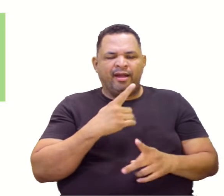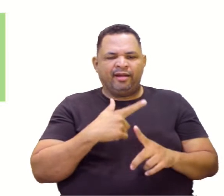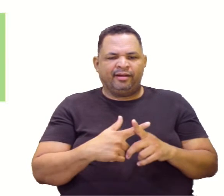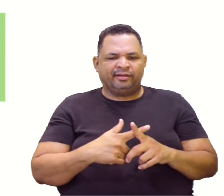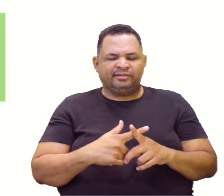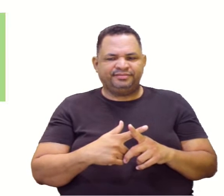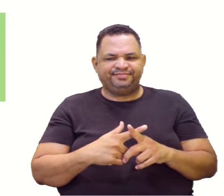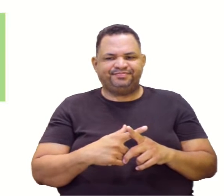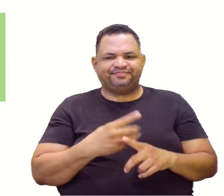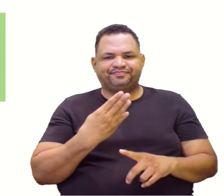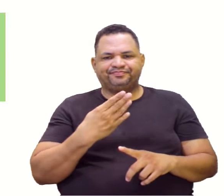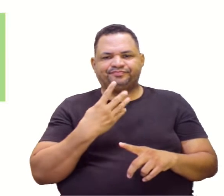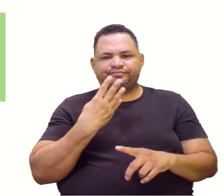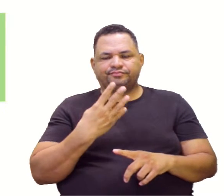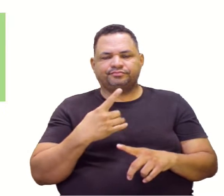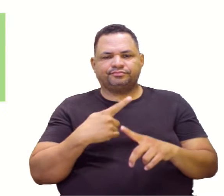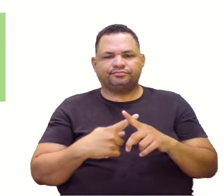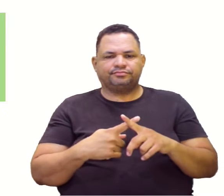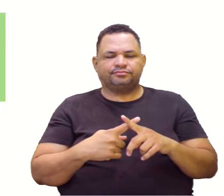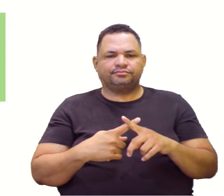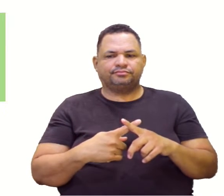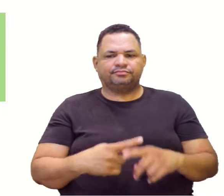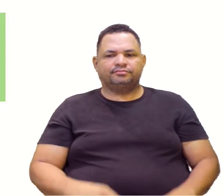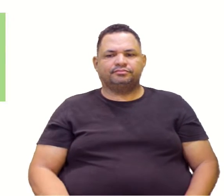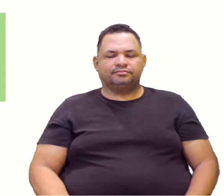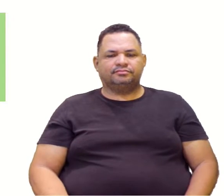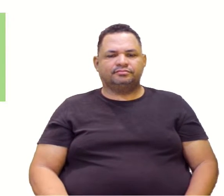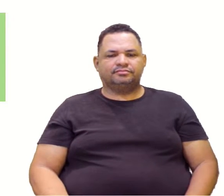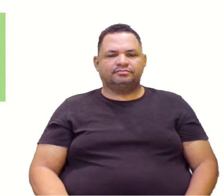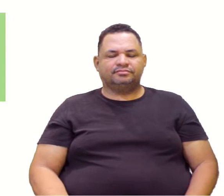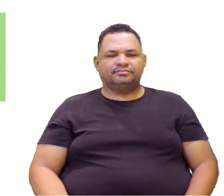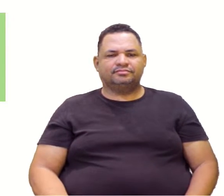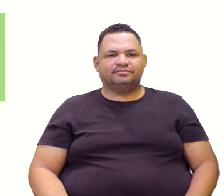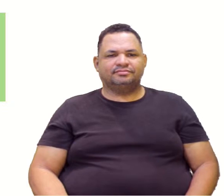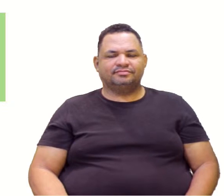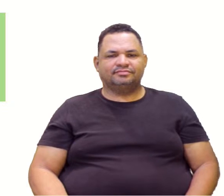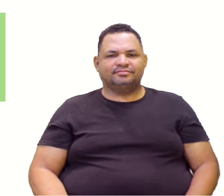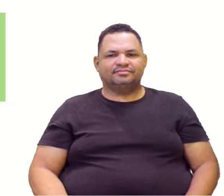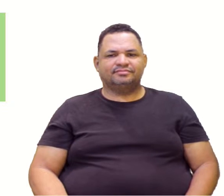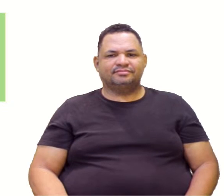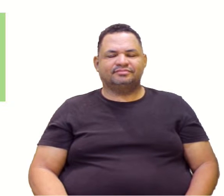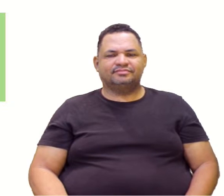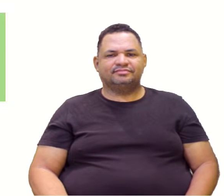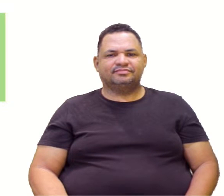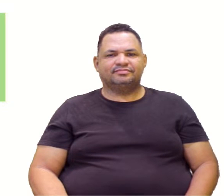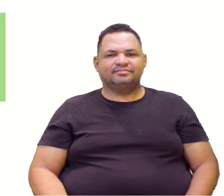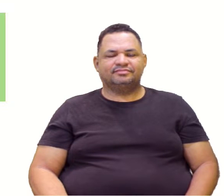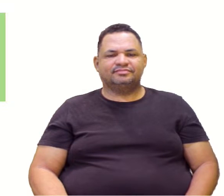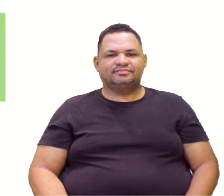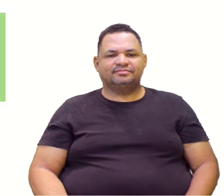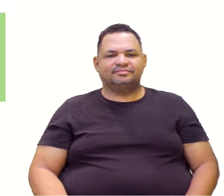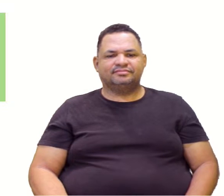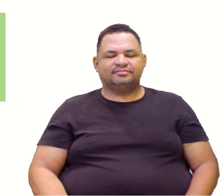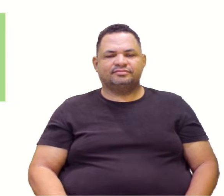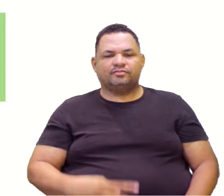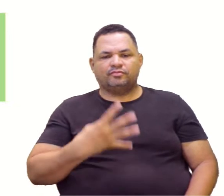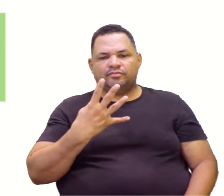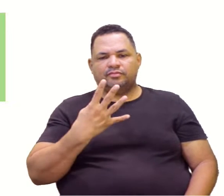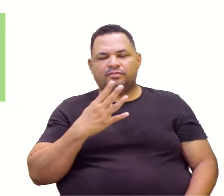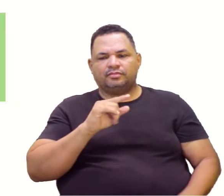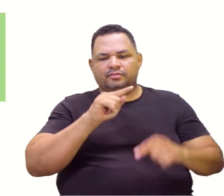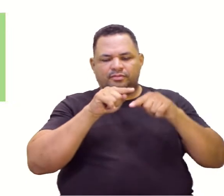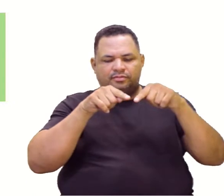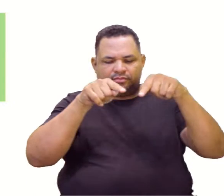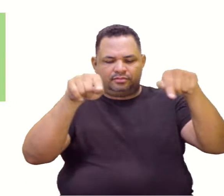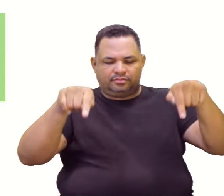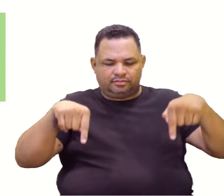lado. Isso. Beleza, fácil assim. Tem um pontinho vermelho no meio do nada. Então, o quadrado, então, com 4 lados